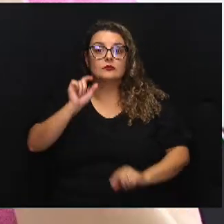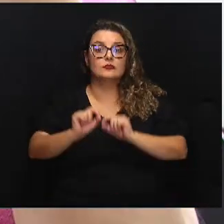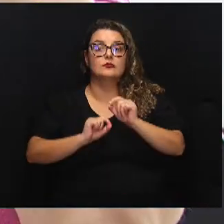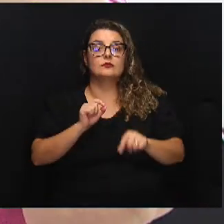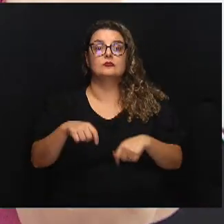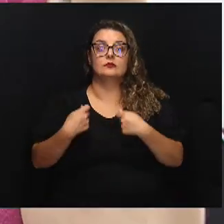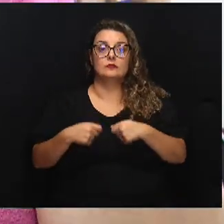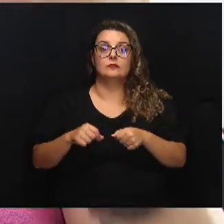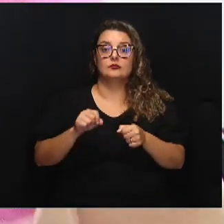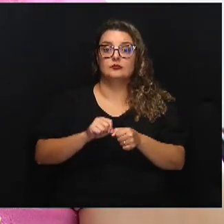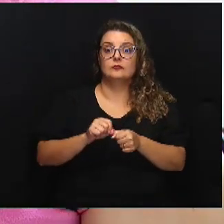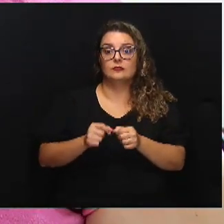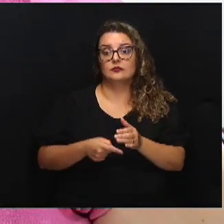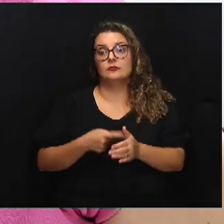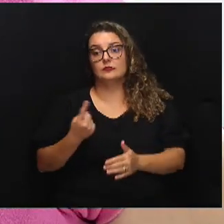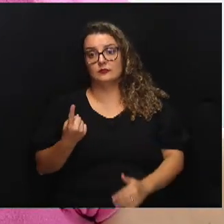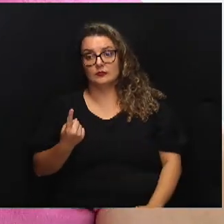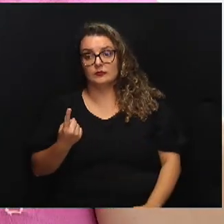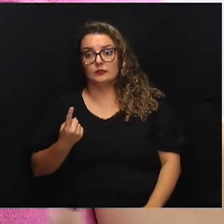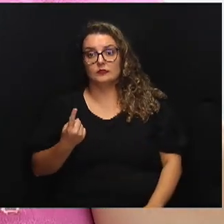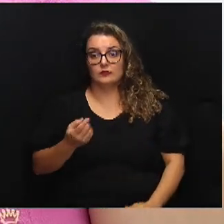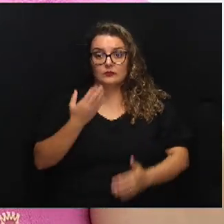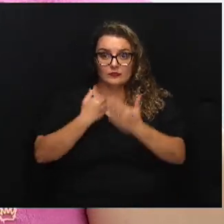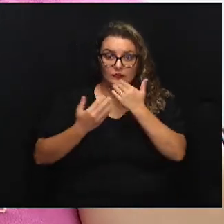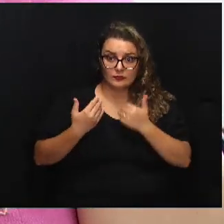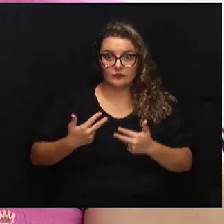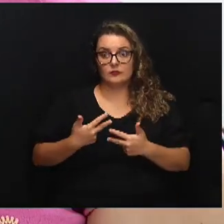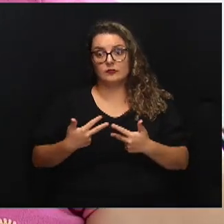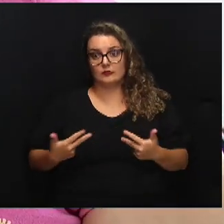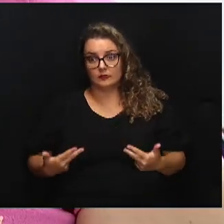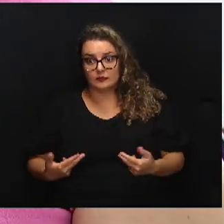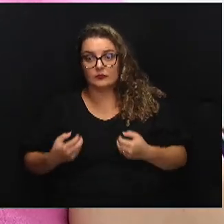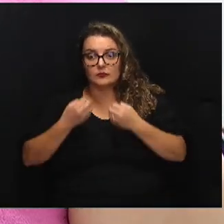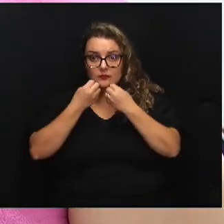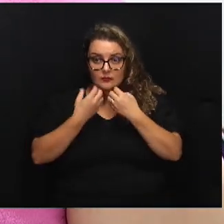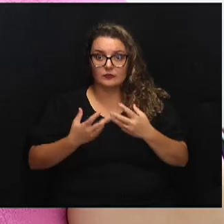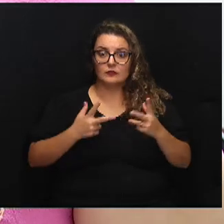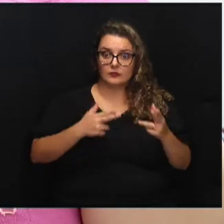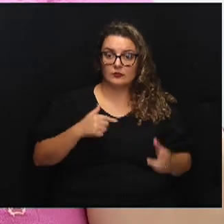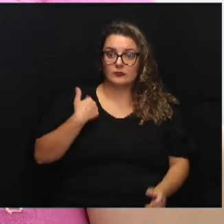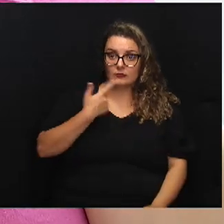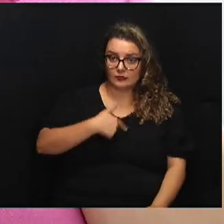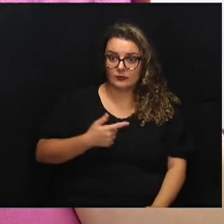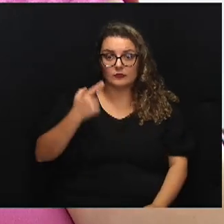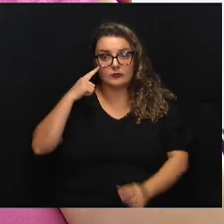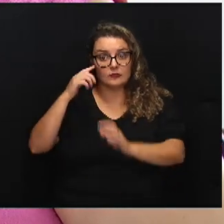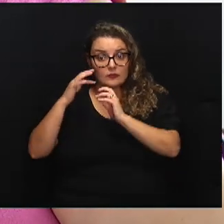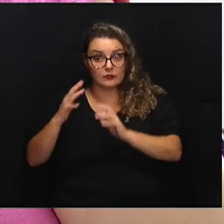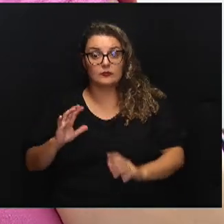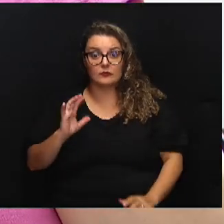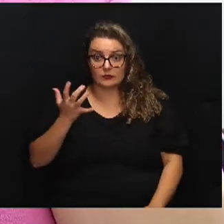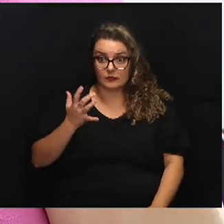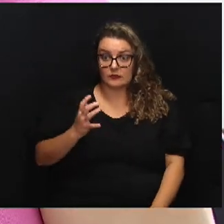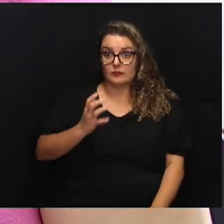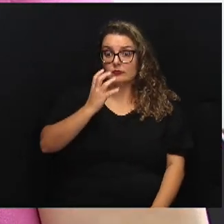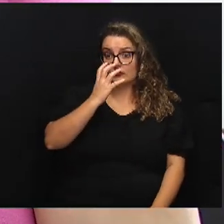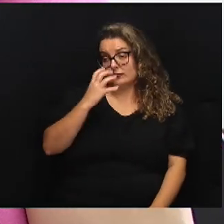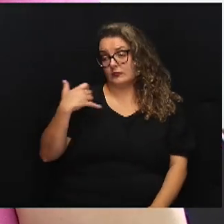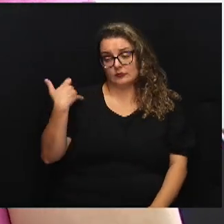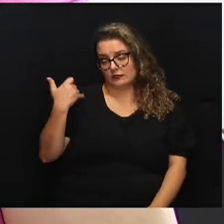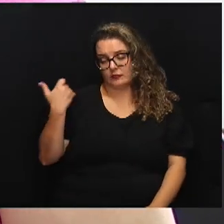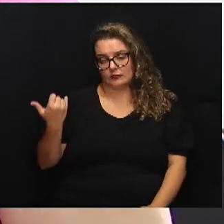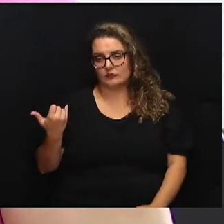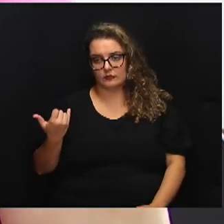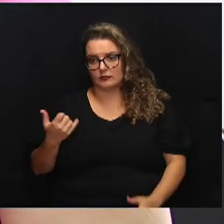fazer? Primeiramente é cuidar da alimentação, se alimentar bem, assim como nós, né? E pensar que isso acontece no animal mais velho. Então, com